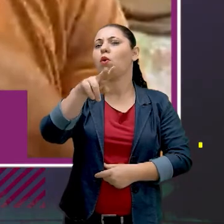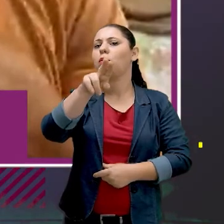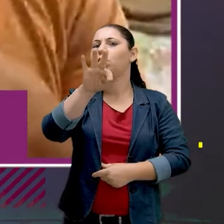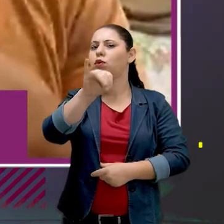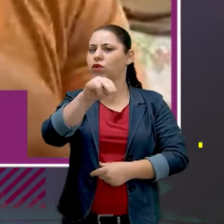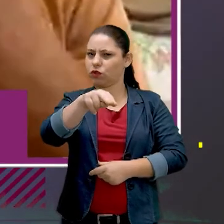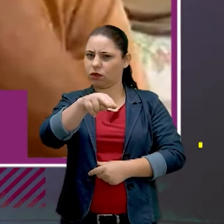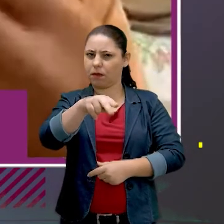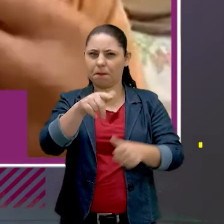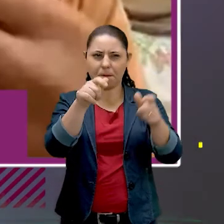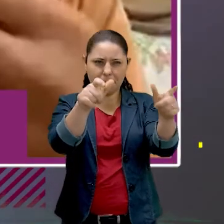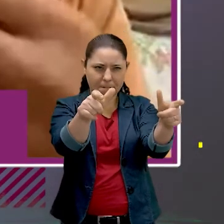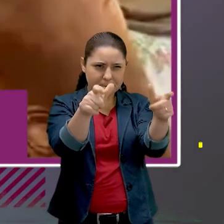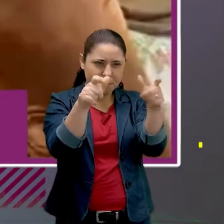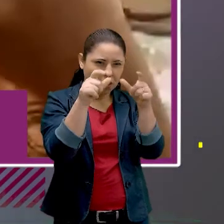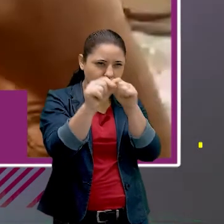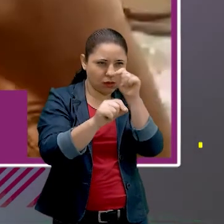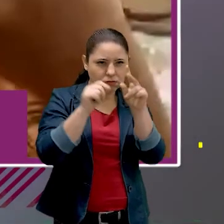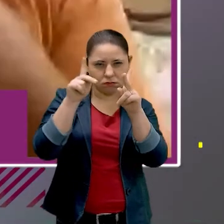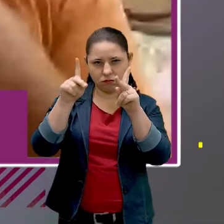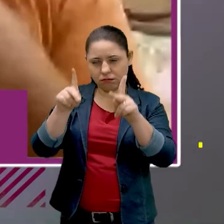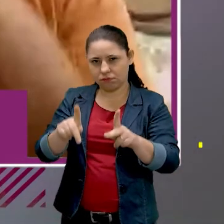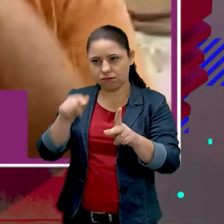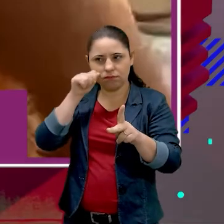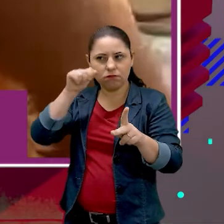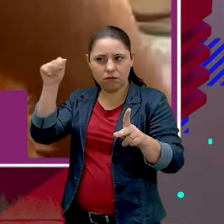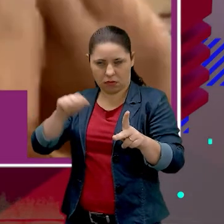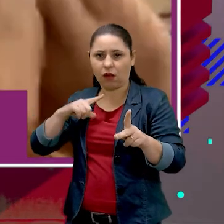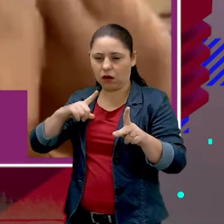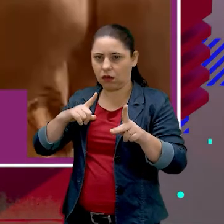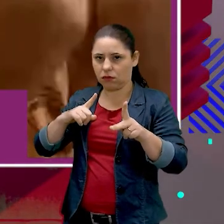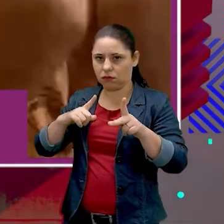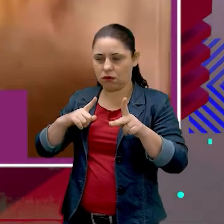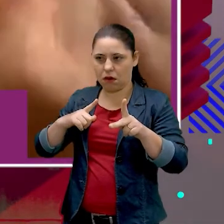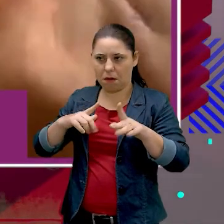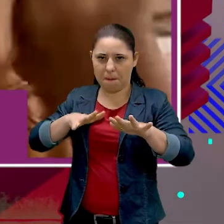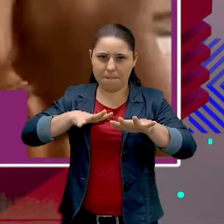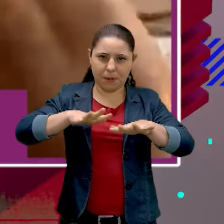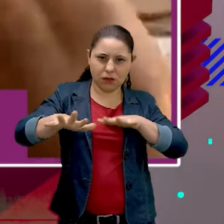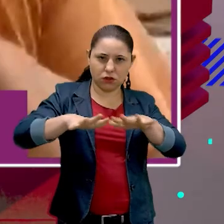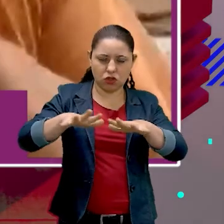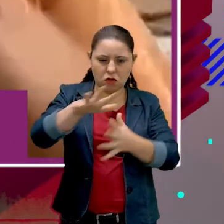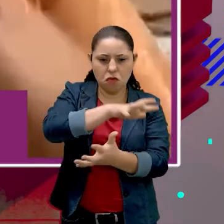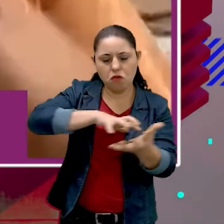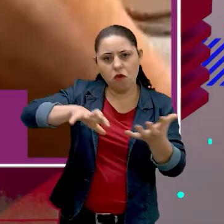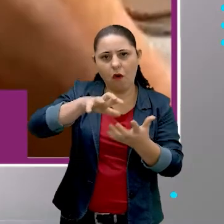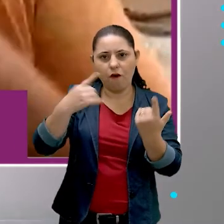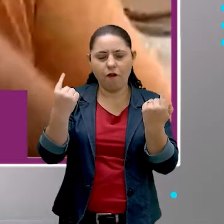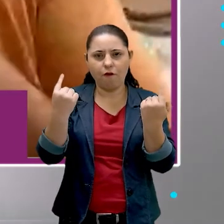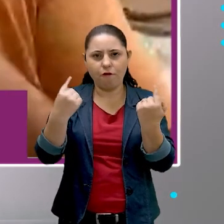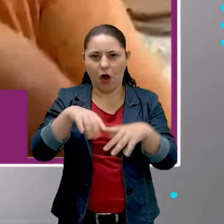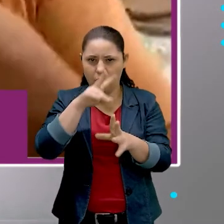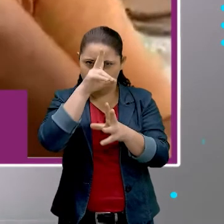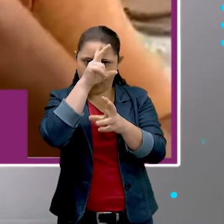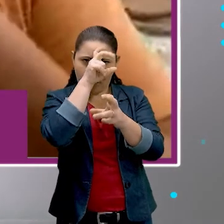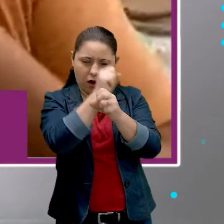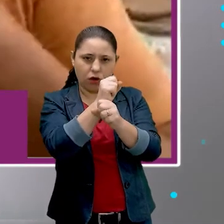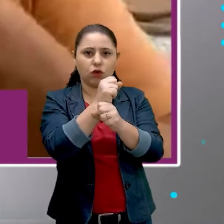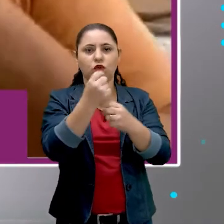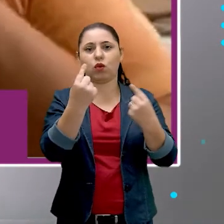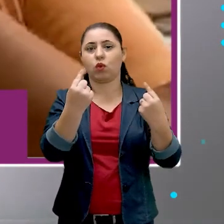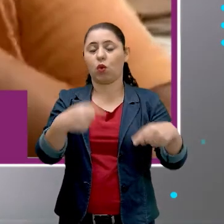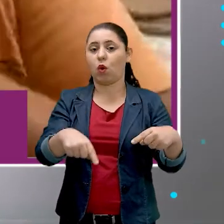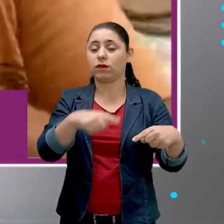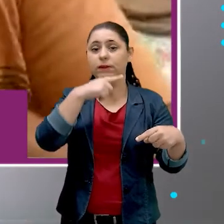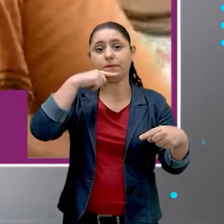Vladimir Putin, como ele percebeu que a população ucraniana havia uma manifestação popular muito forte, contrária à